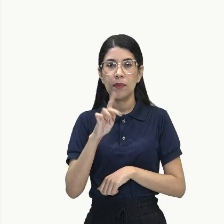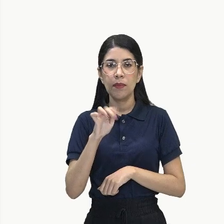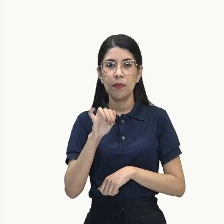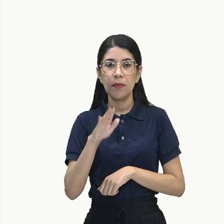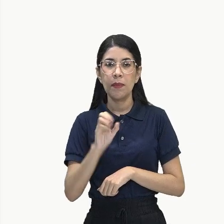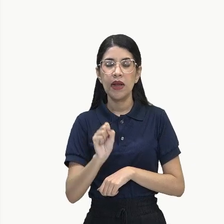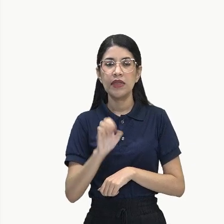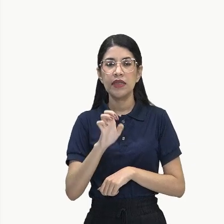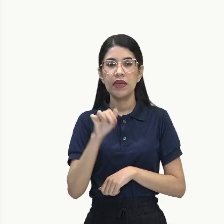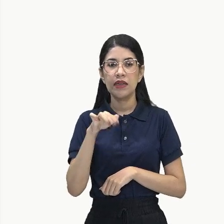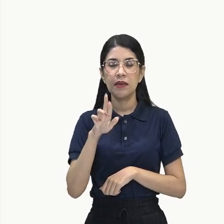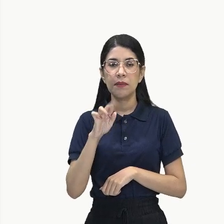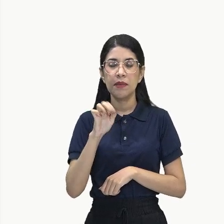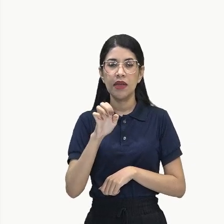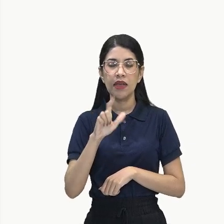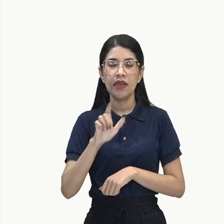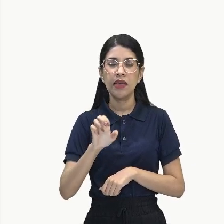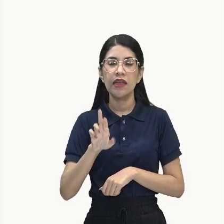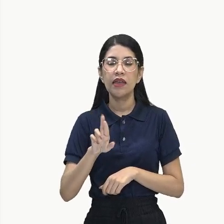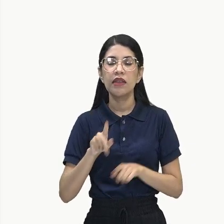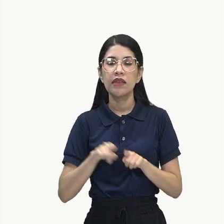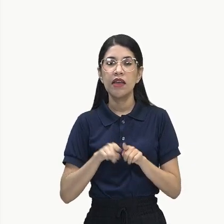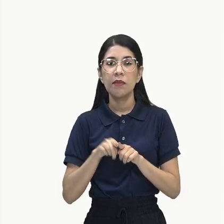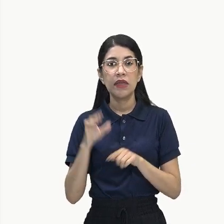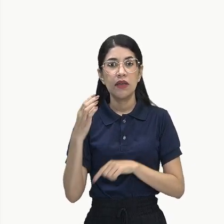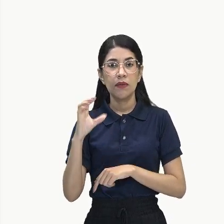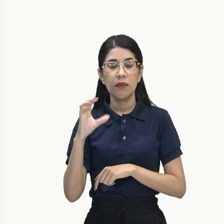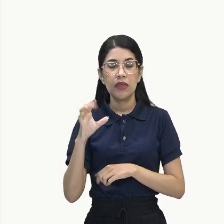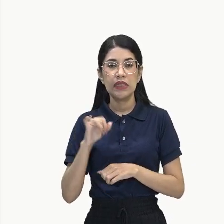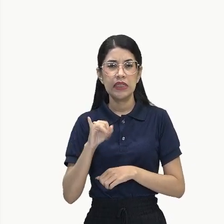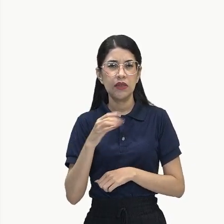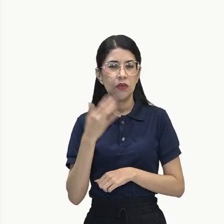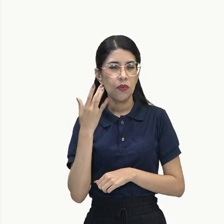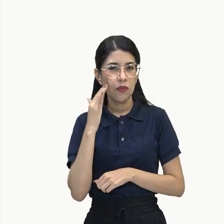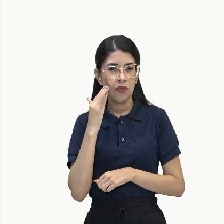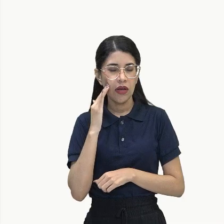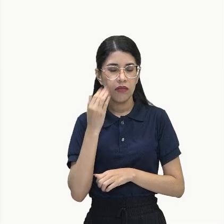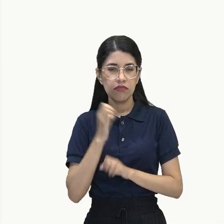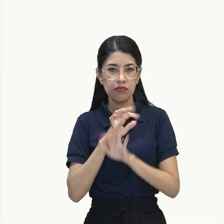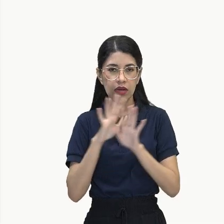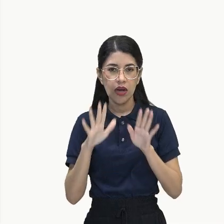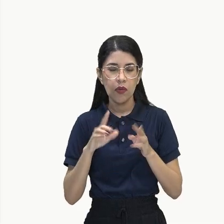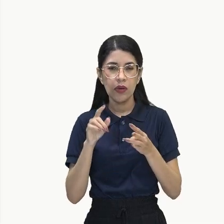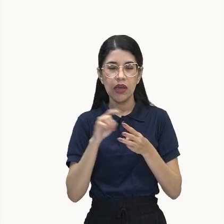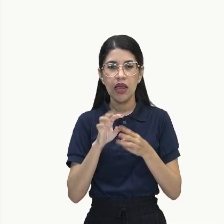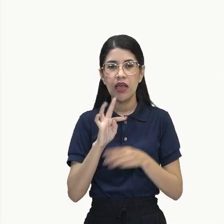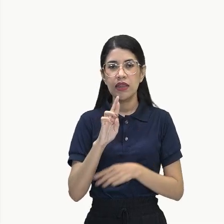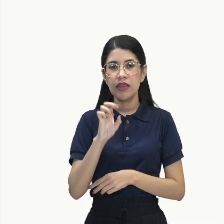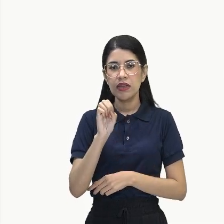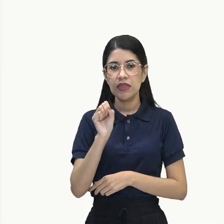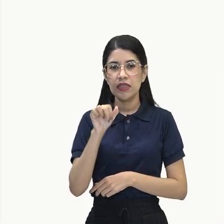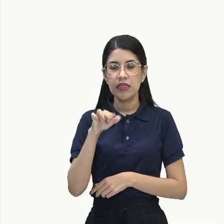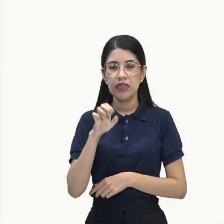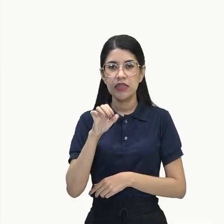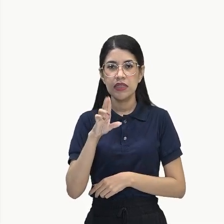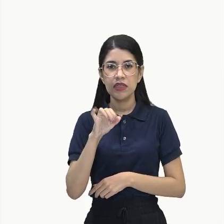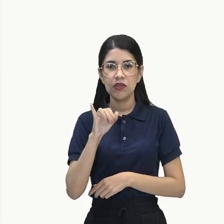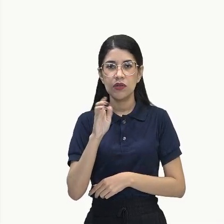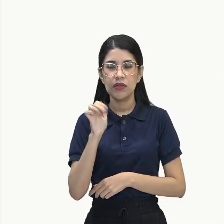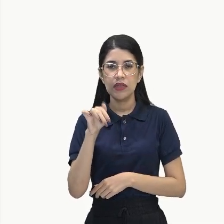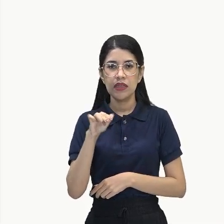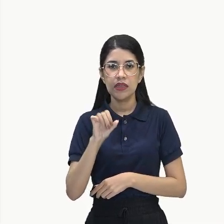Embraer e a Coca-Cola. Caso não tenha ficado claro o que são as transnacionais, eu vou dar um exemplo concreto para